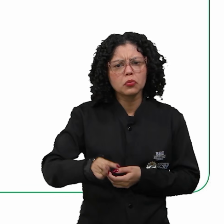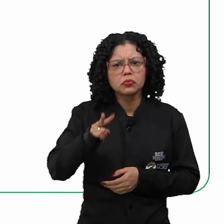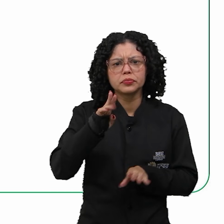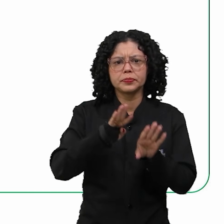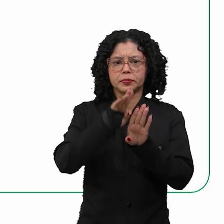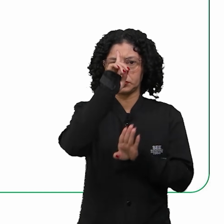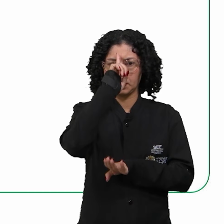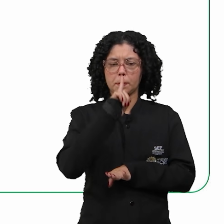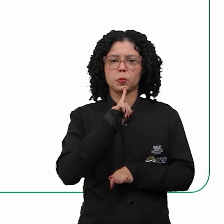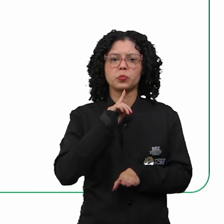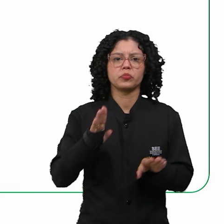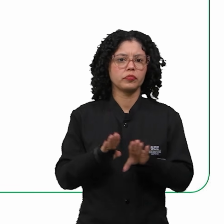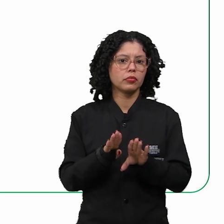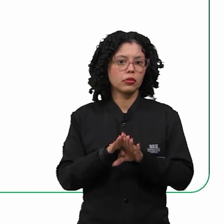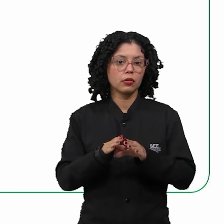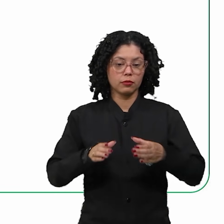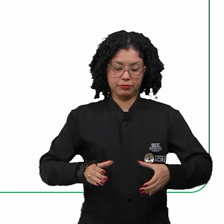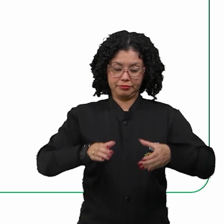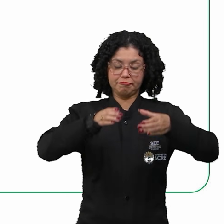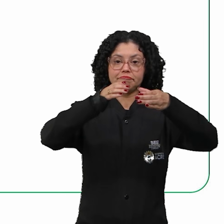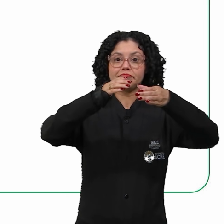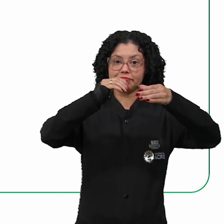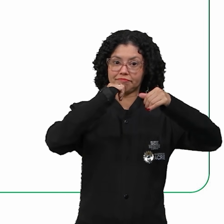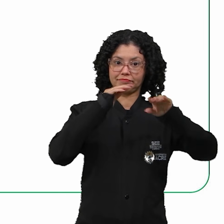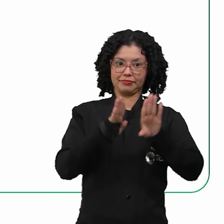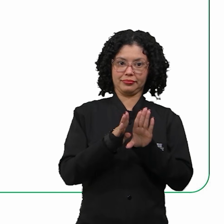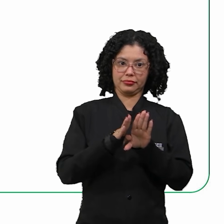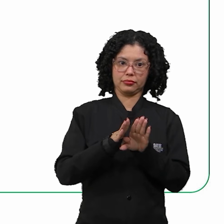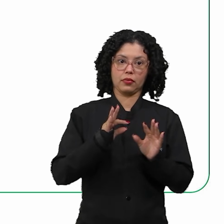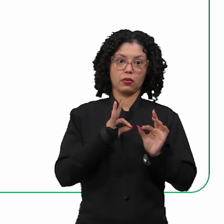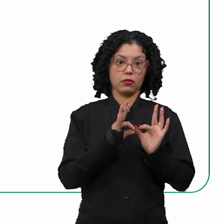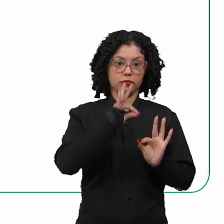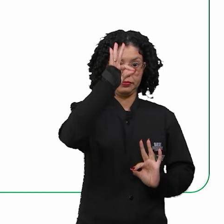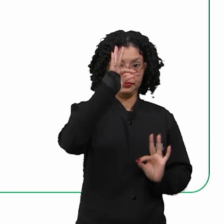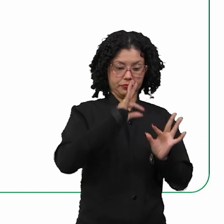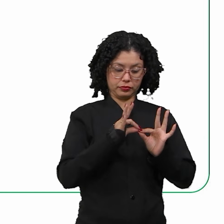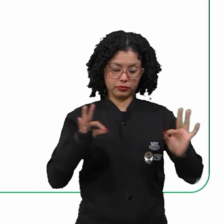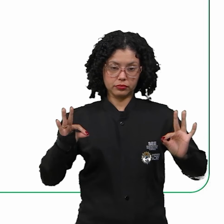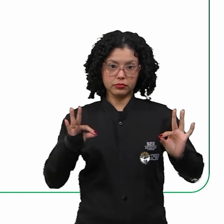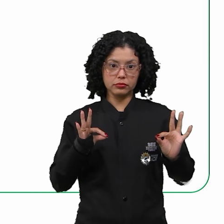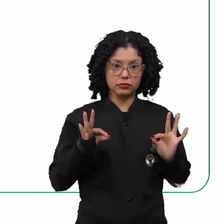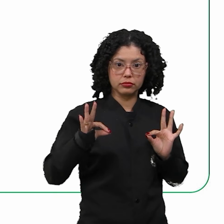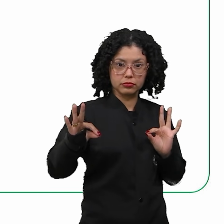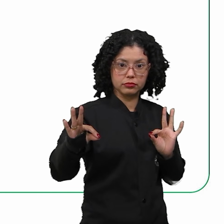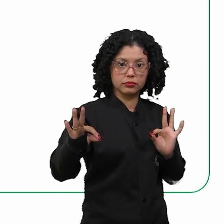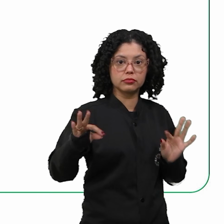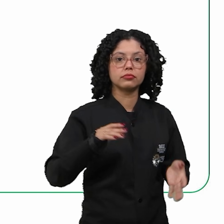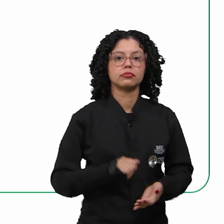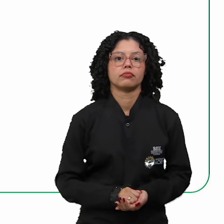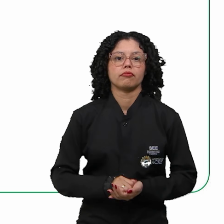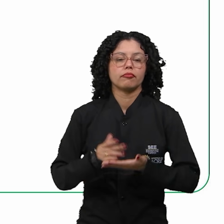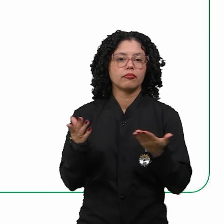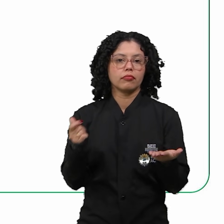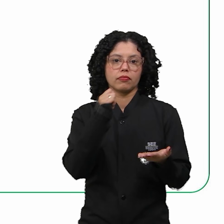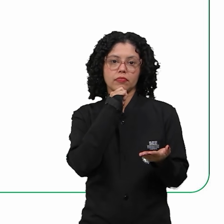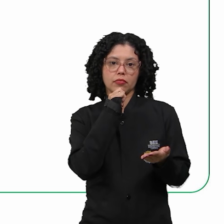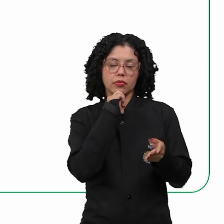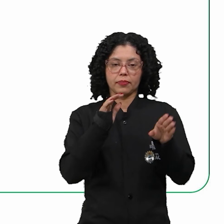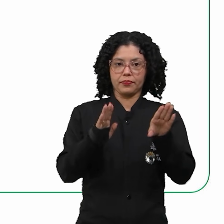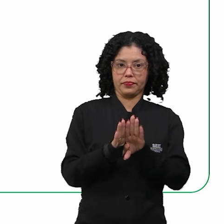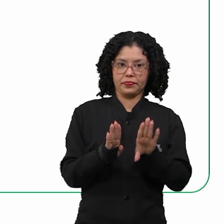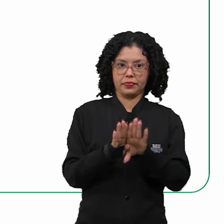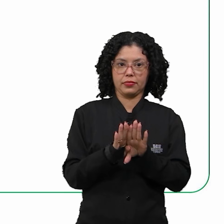nessa imagem um vasinho de planta, onde ele tem comprimento, largura e altura. E nesse caso ele tem a